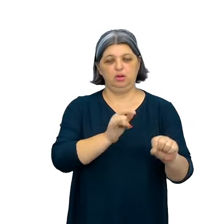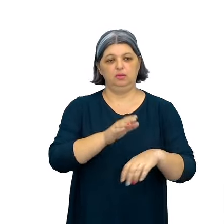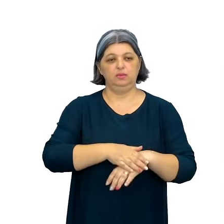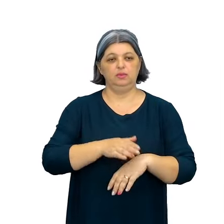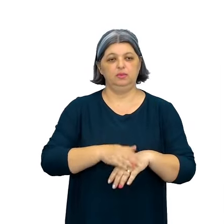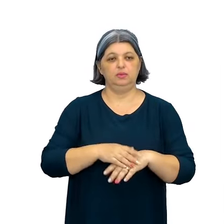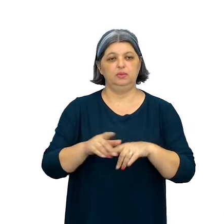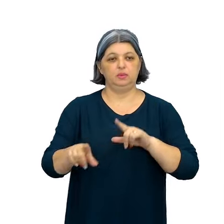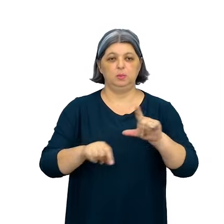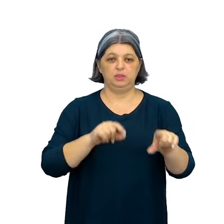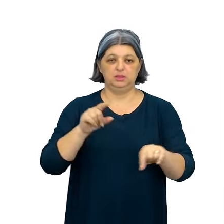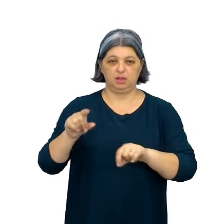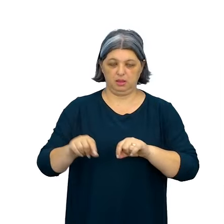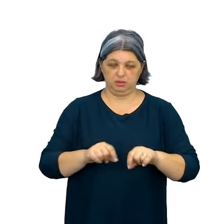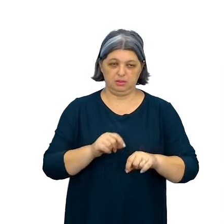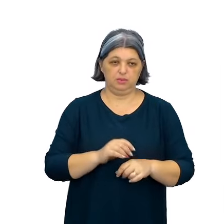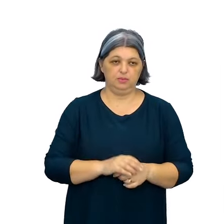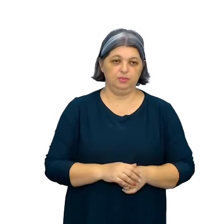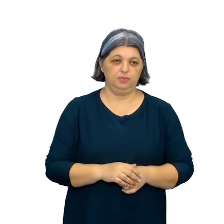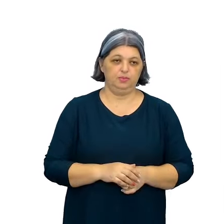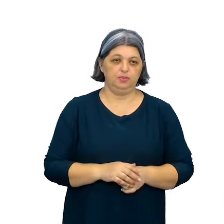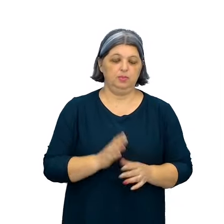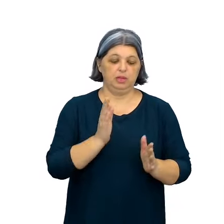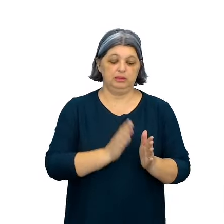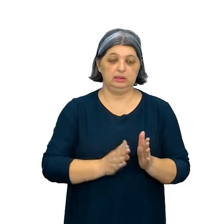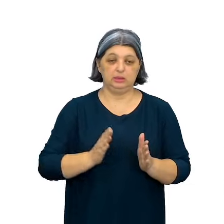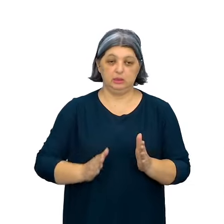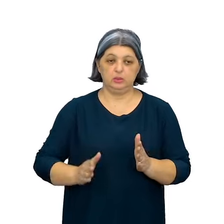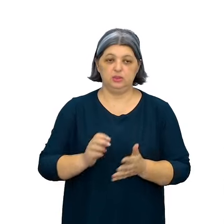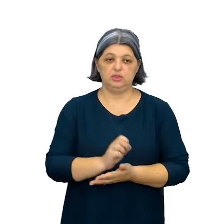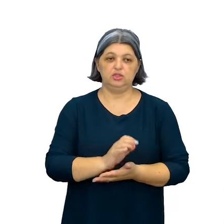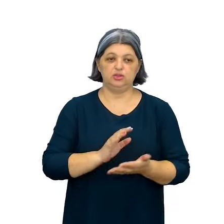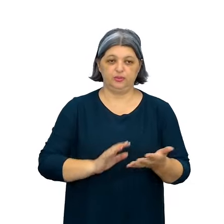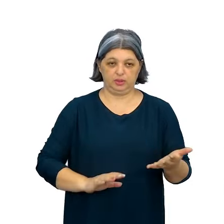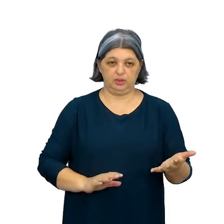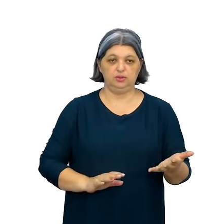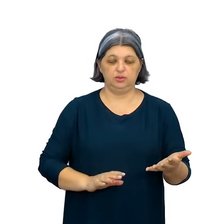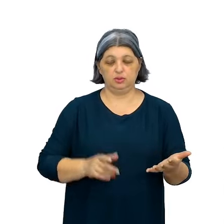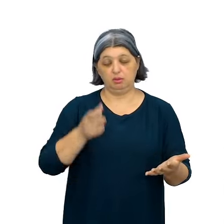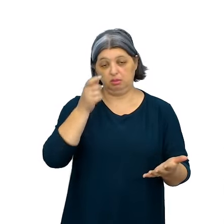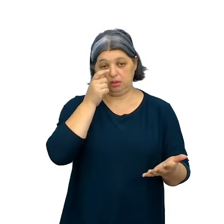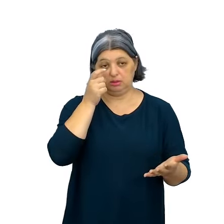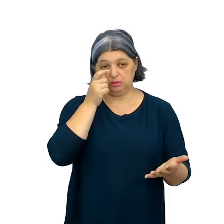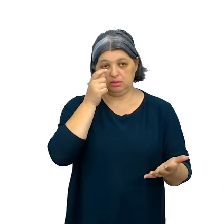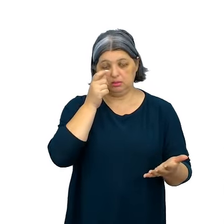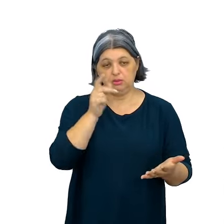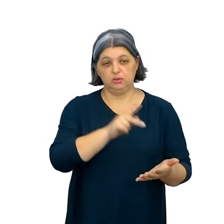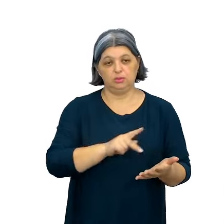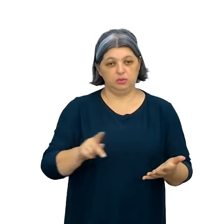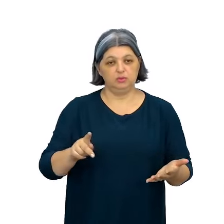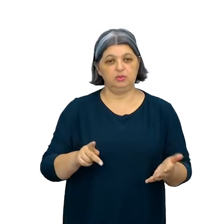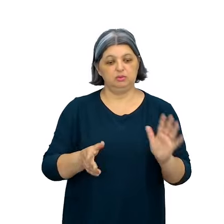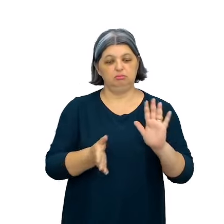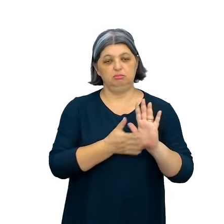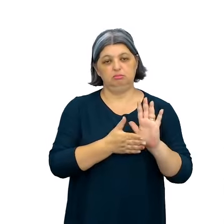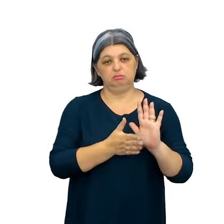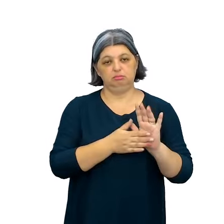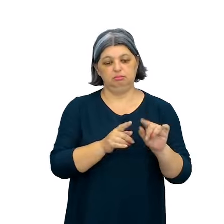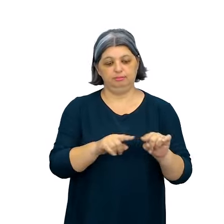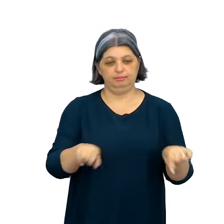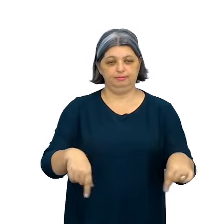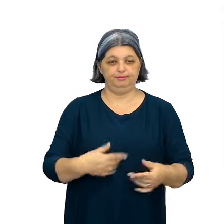uma seleção, né, uma sequência de atividades que seria interessante para o professor propor